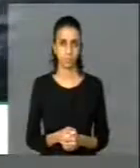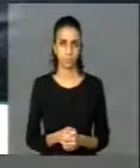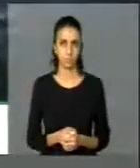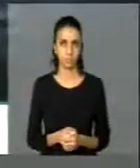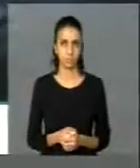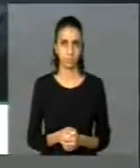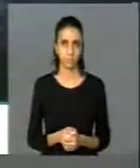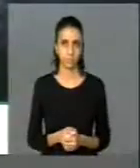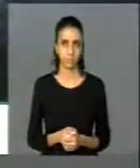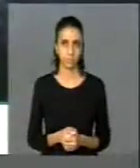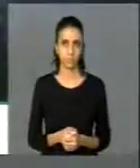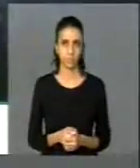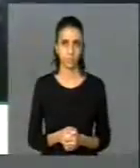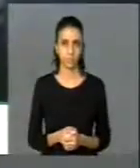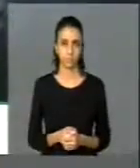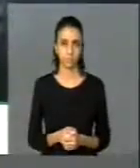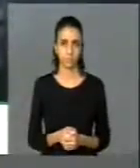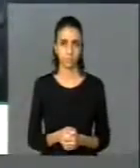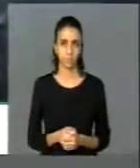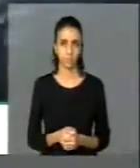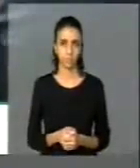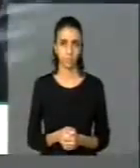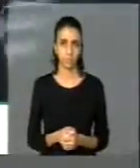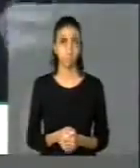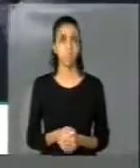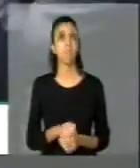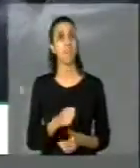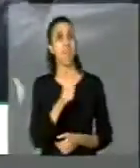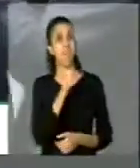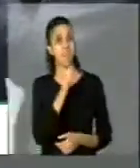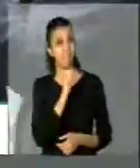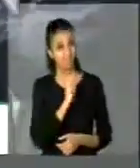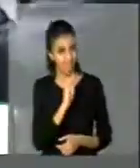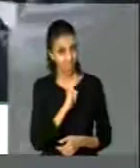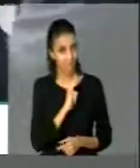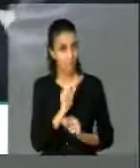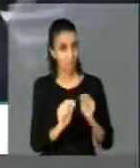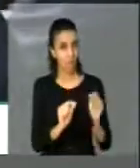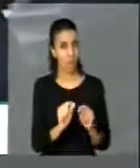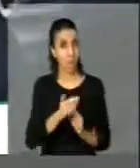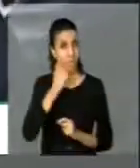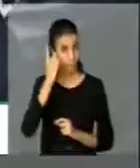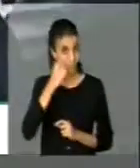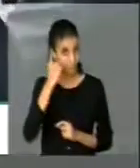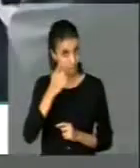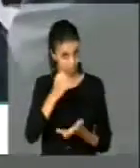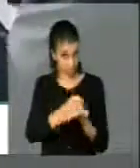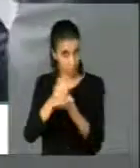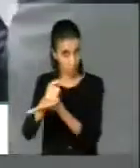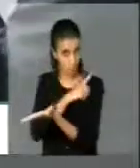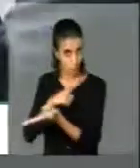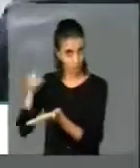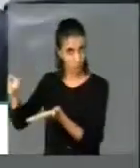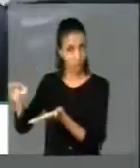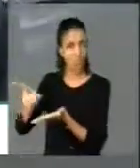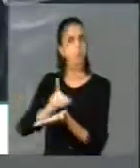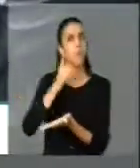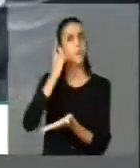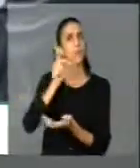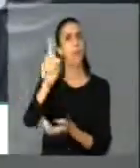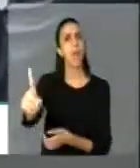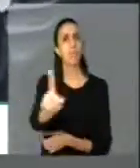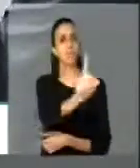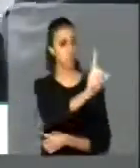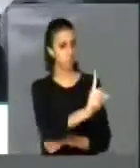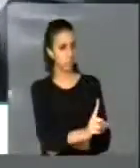Gabi, toco para concluir, ainda tem deputado do próprio governo que chega aqui para dizer que